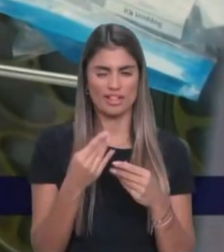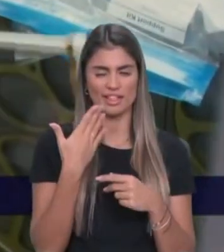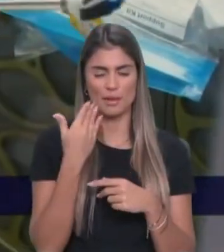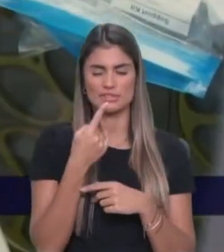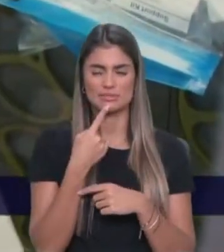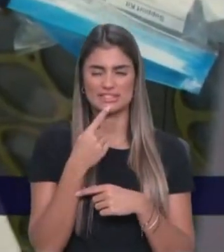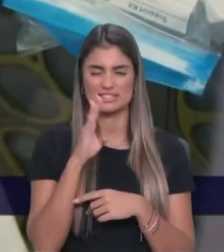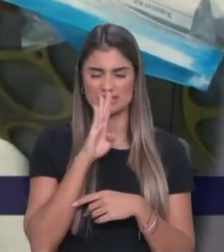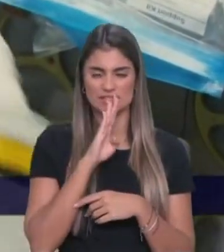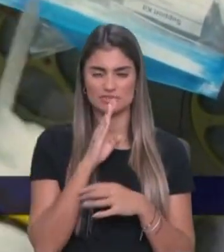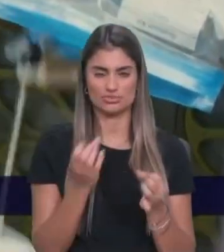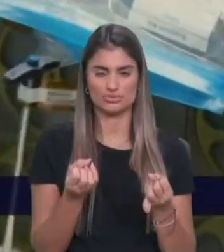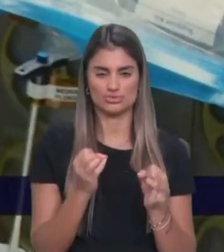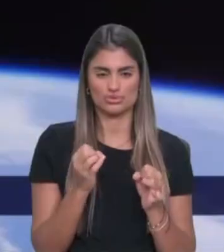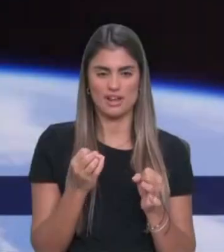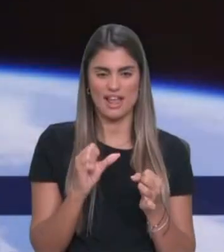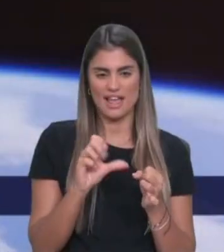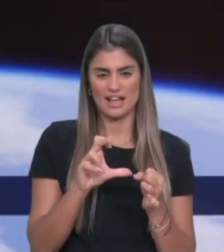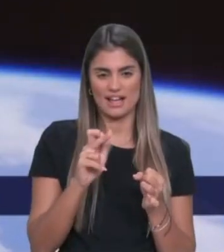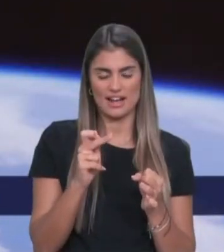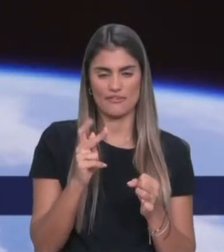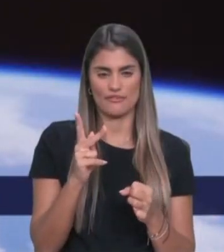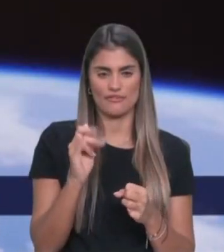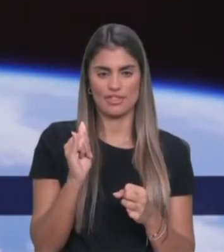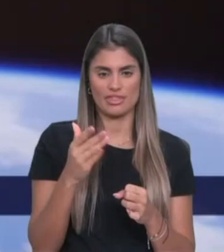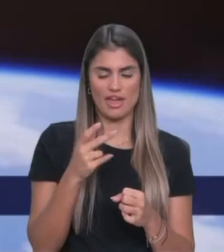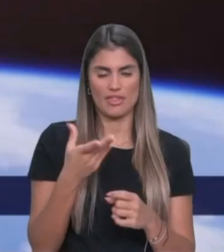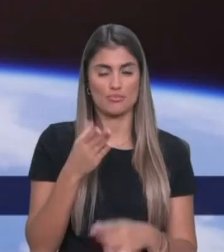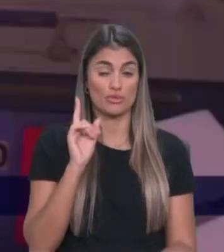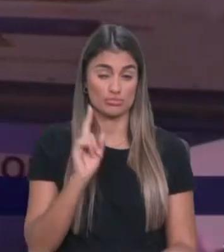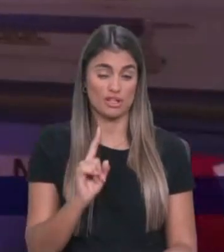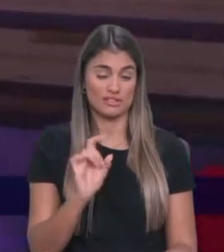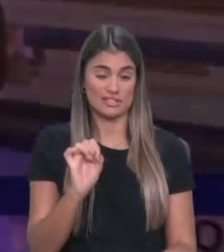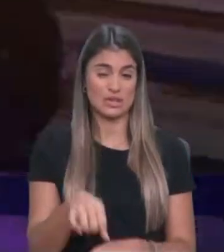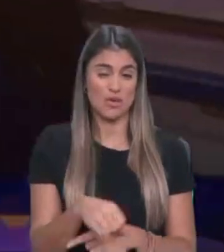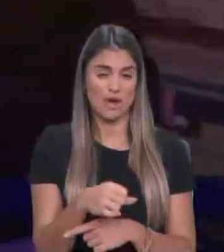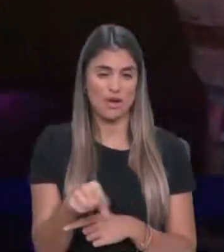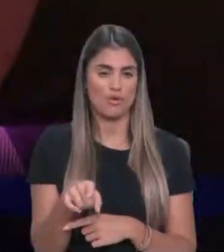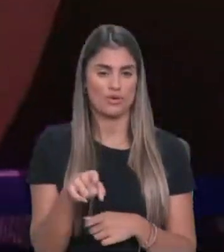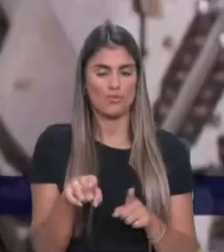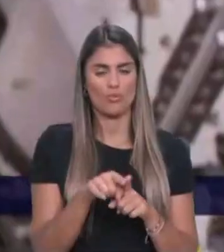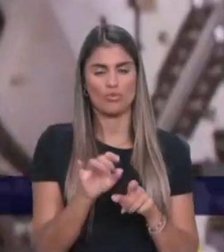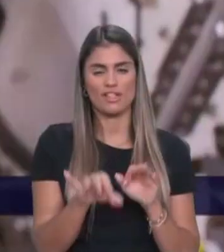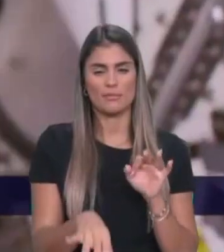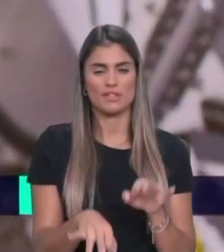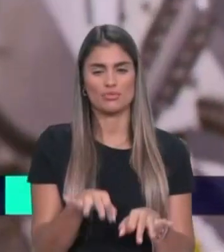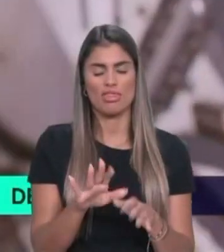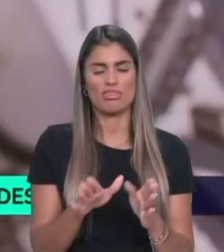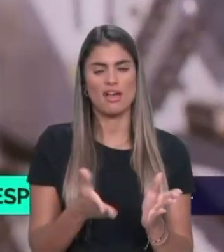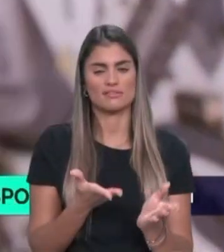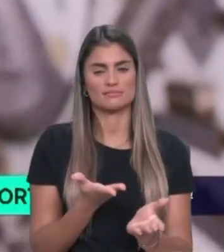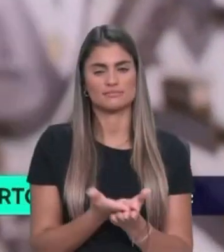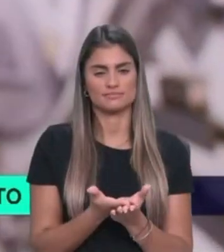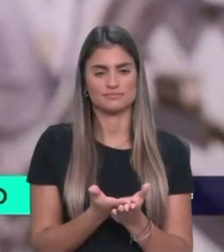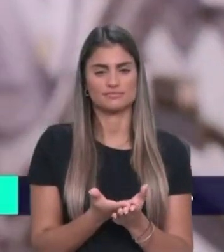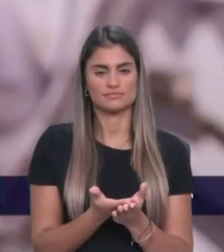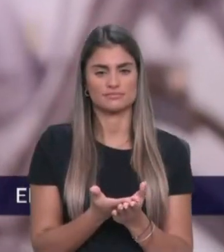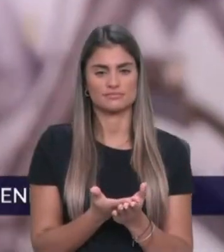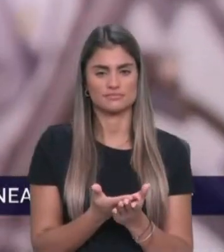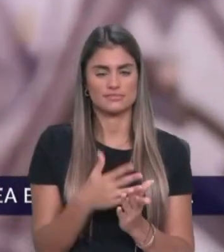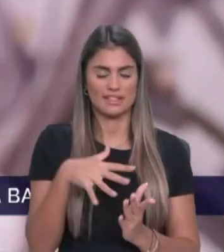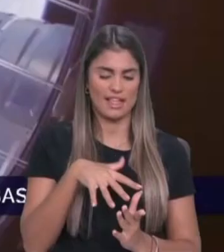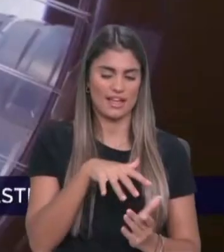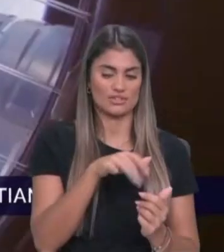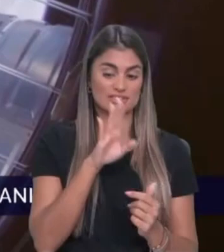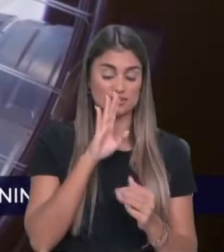facto, a ausência de gravidade é ou não fundamental para que estas terapias resultem ou não aqui na Terra.